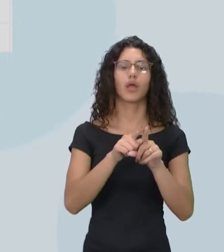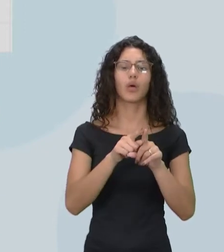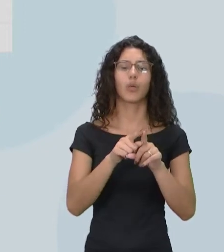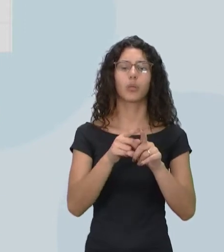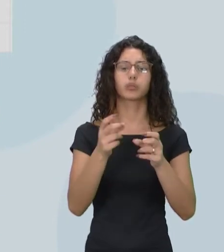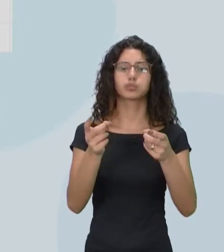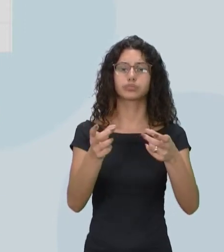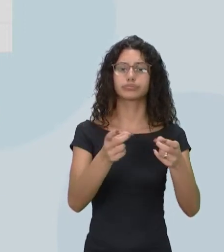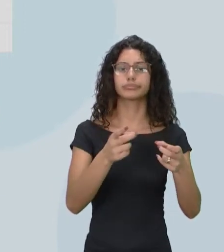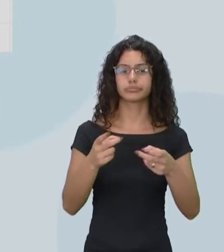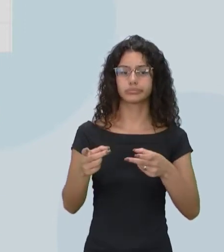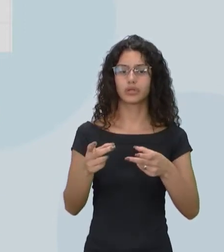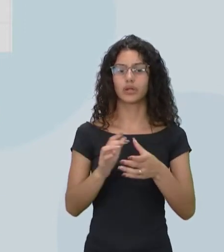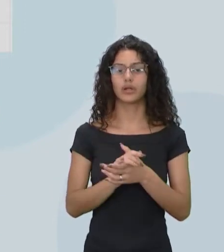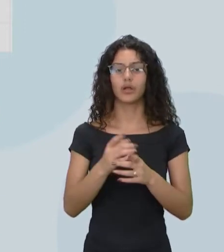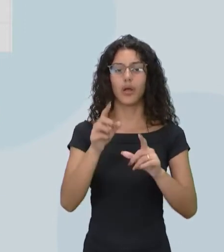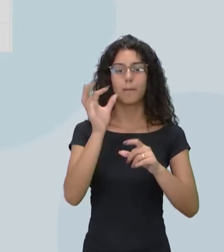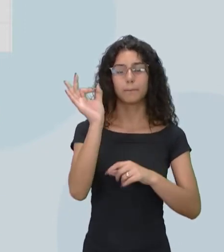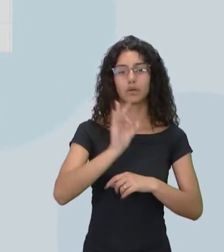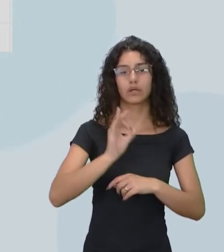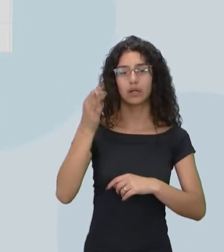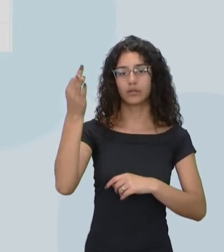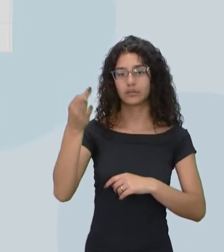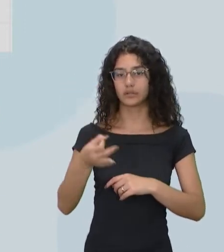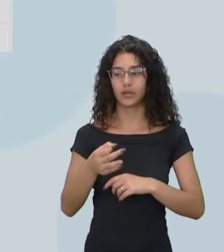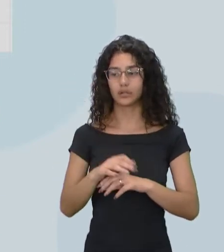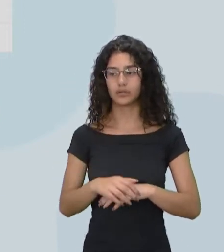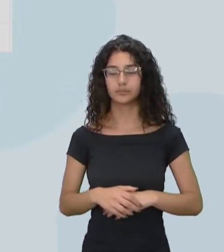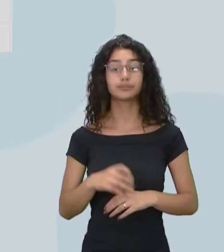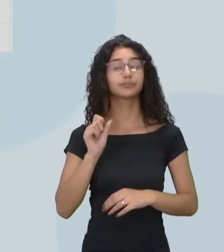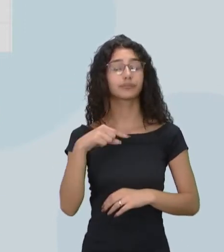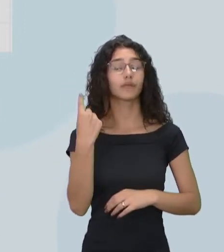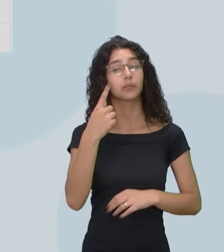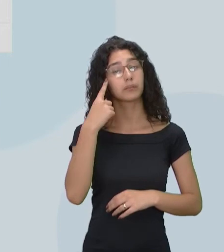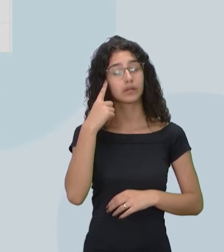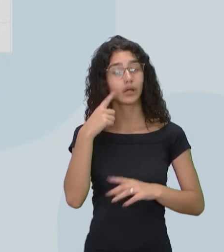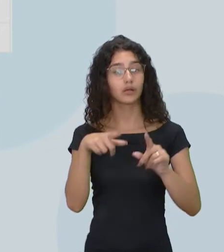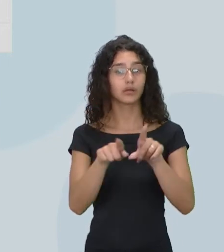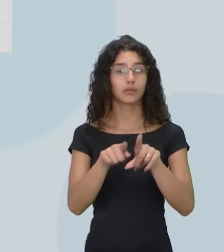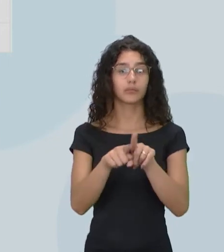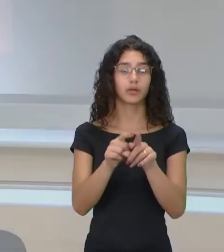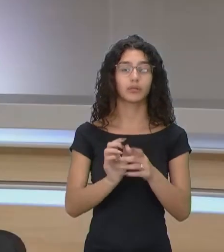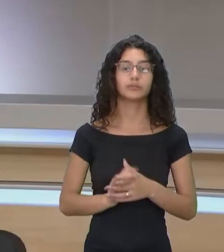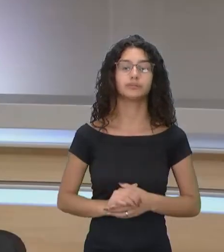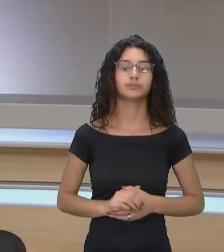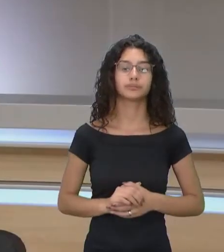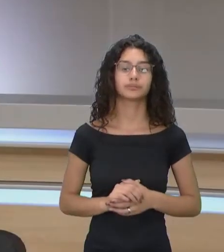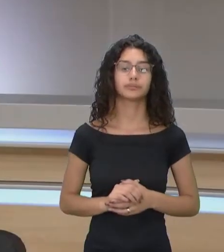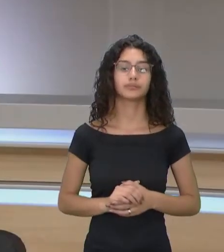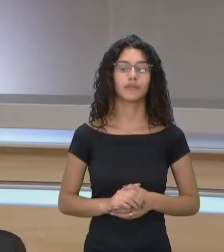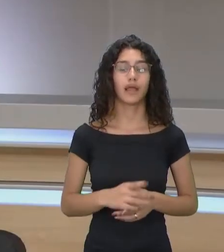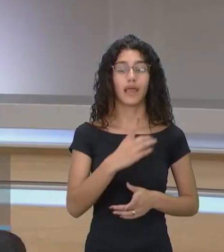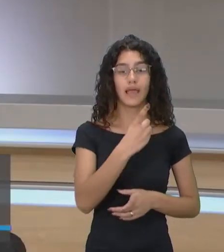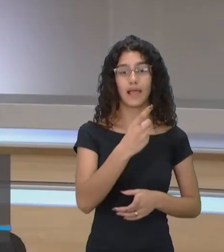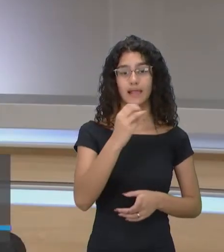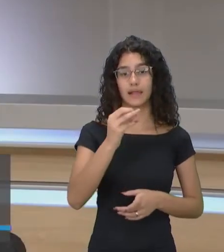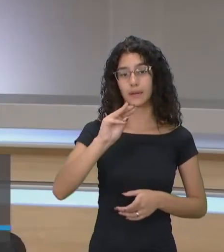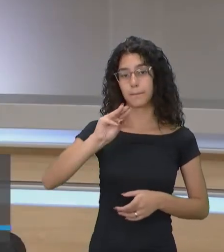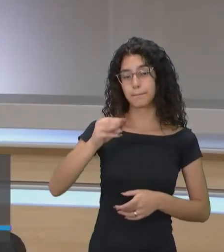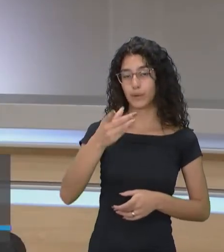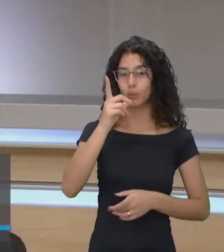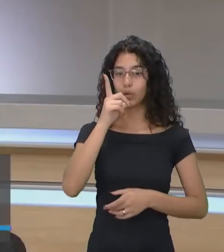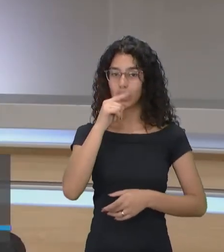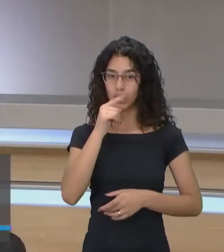que seriam a porcentagem dessa taxa. Exato, né? E se a gente for pensar, 10 mil litros de água